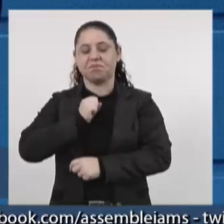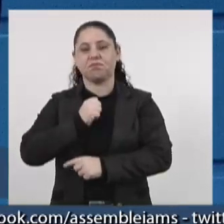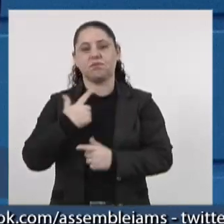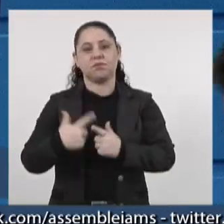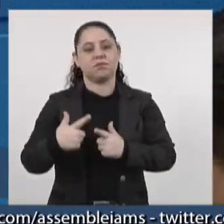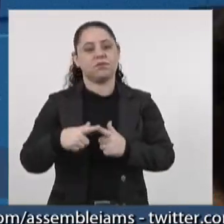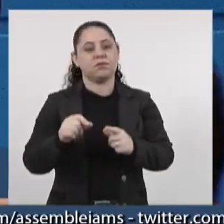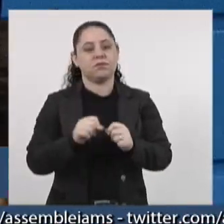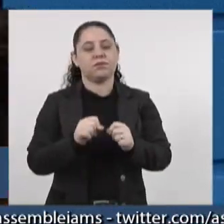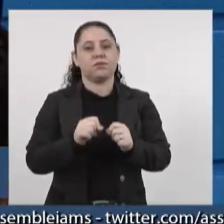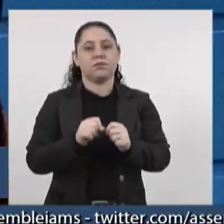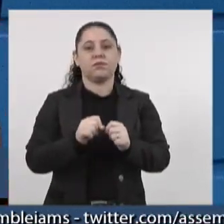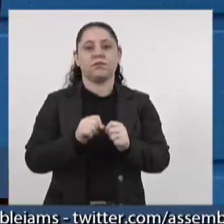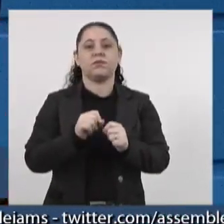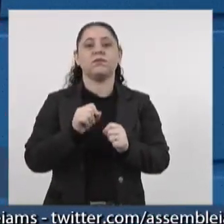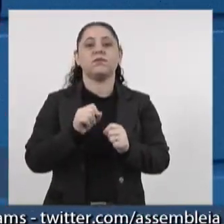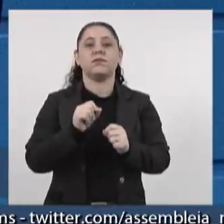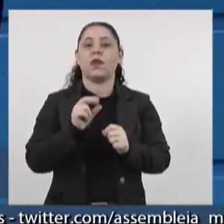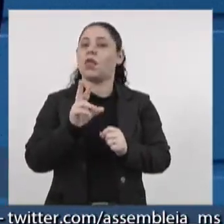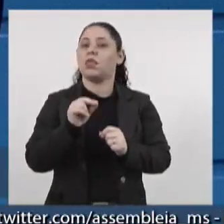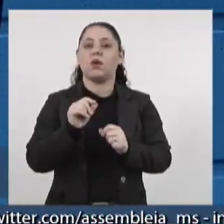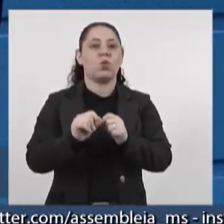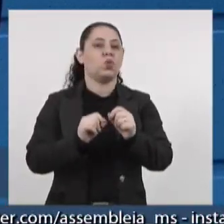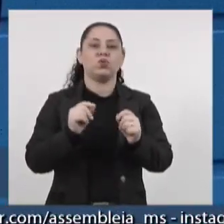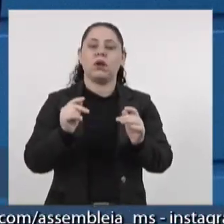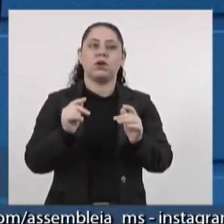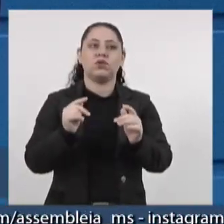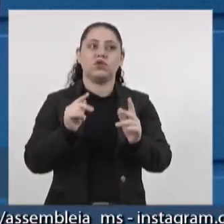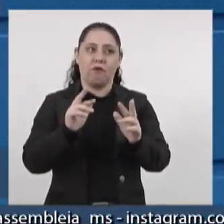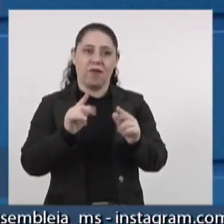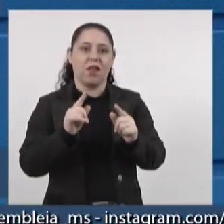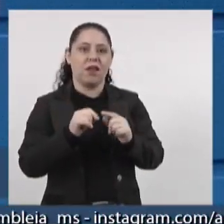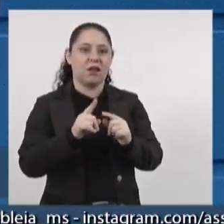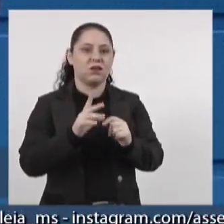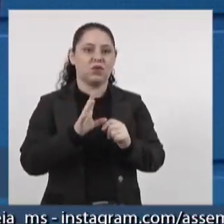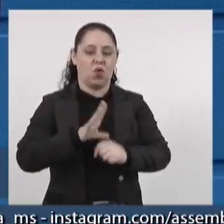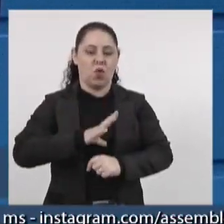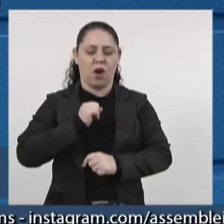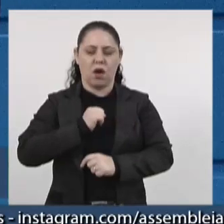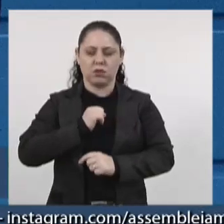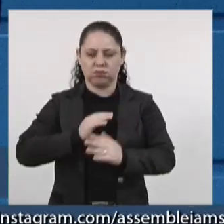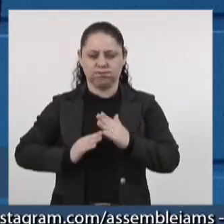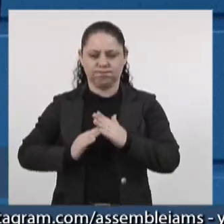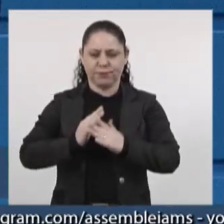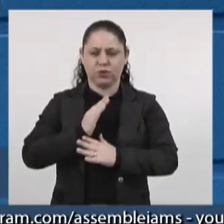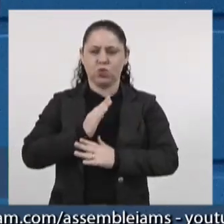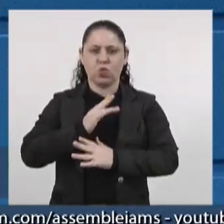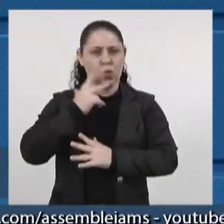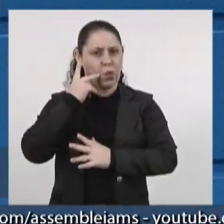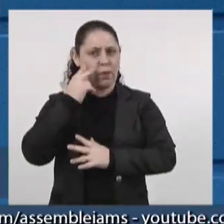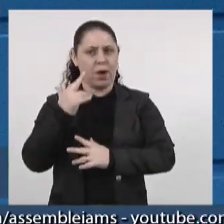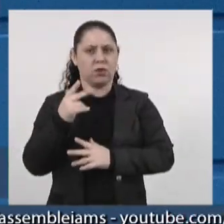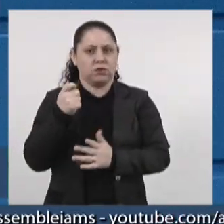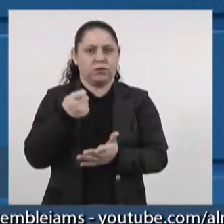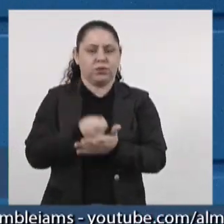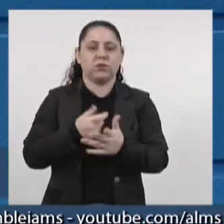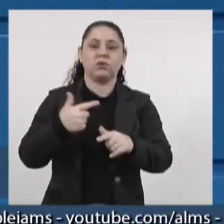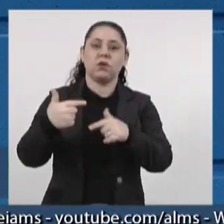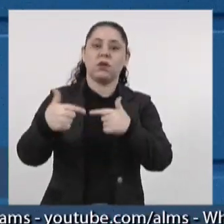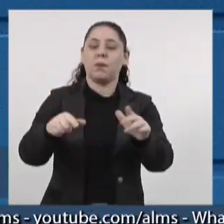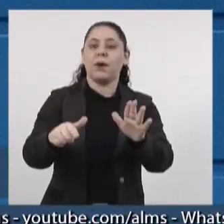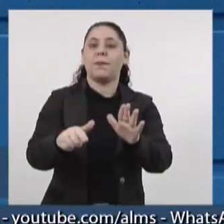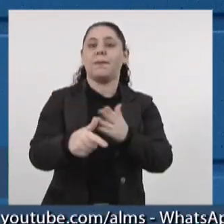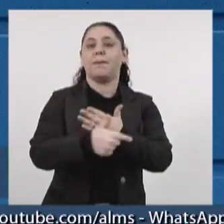o feito ato não comum de coragem e audácia, ultrapassando os limites normais do cumprimento do